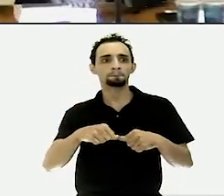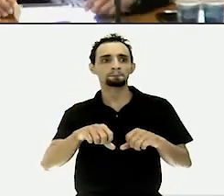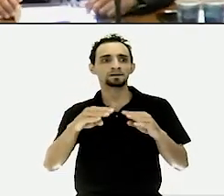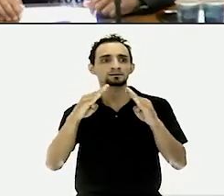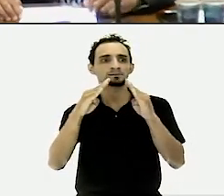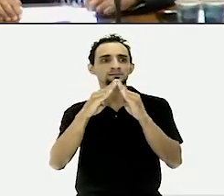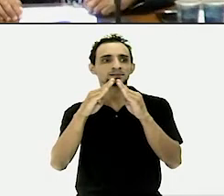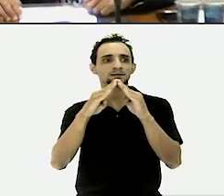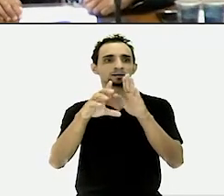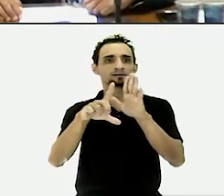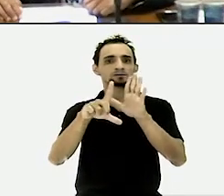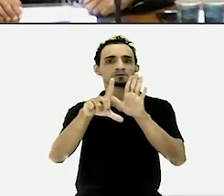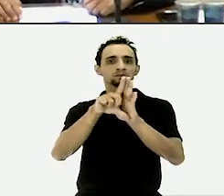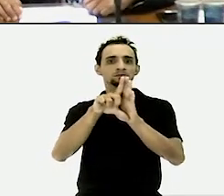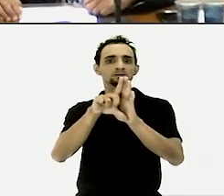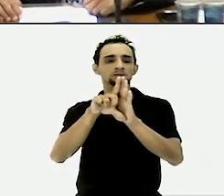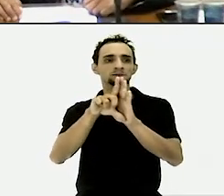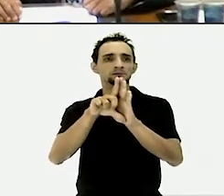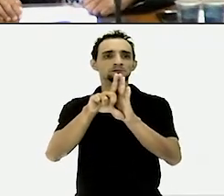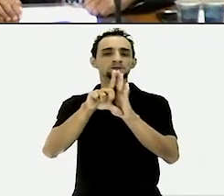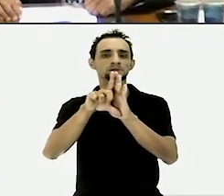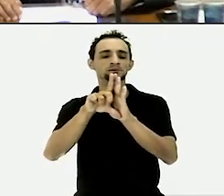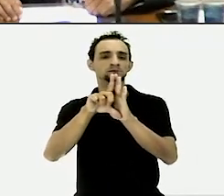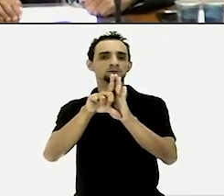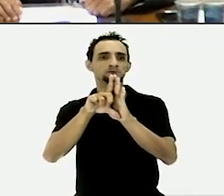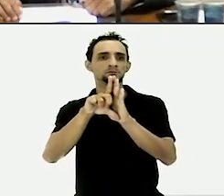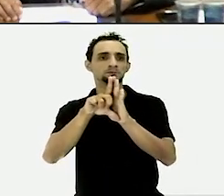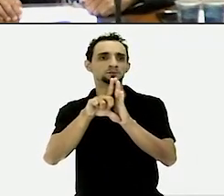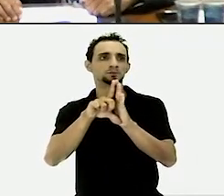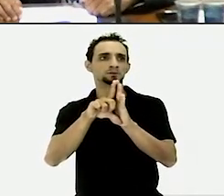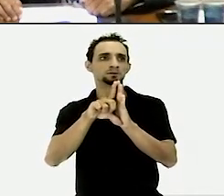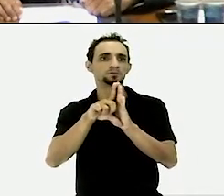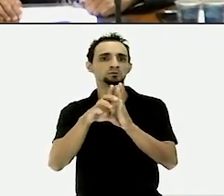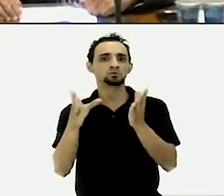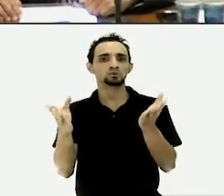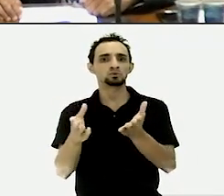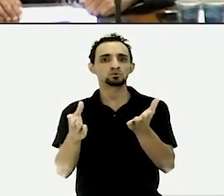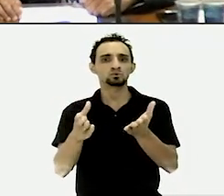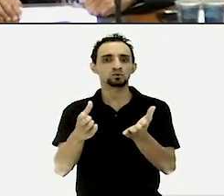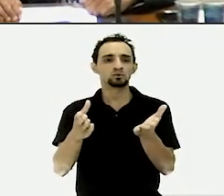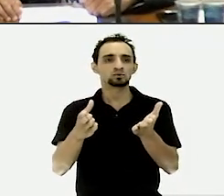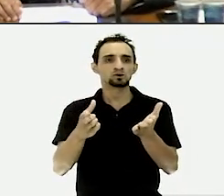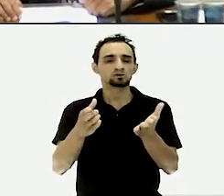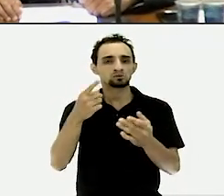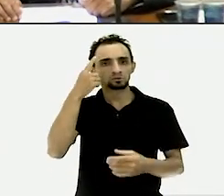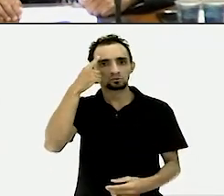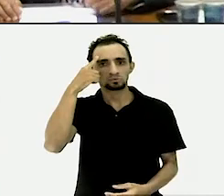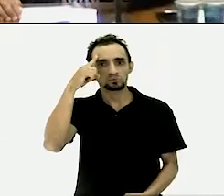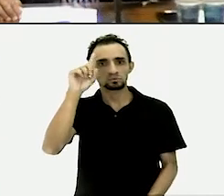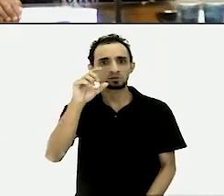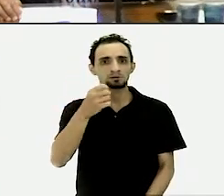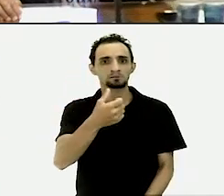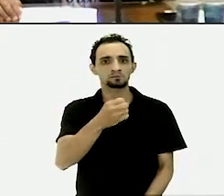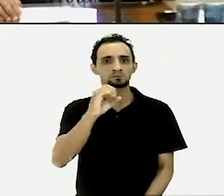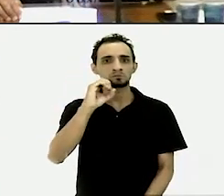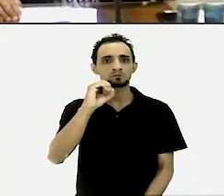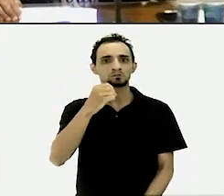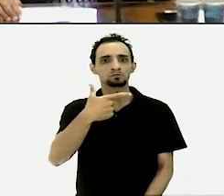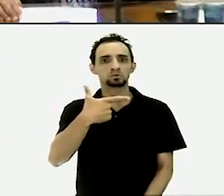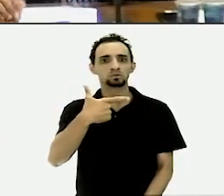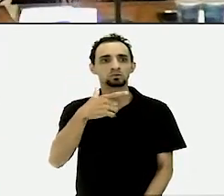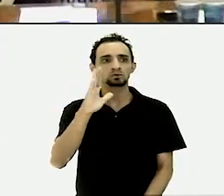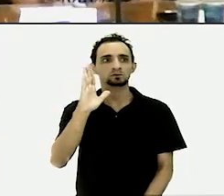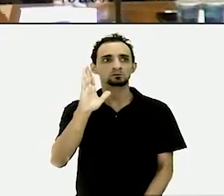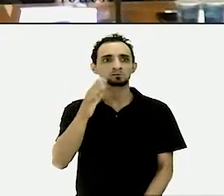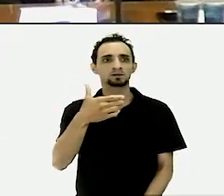físicas, haja uma diminuição da ociosidade e abertura de novas perspectivas na vida do indivíduo. Isto ocorre